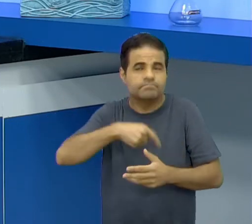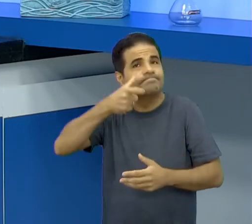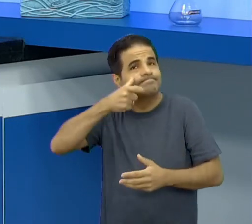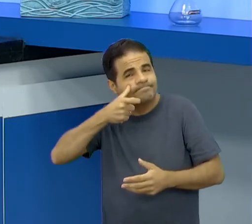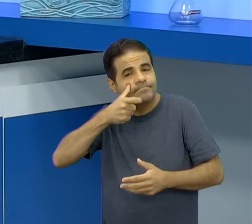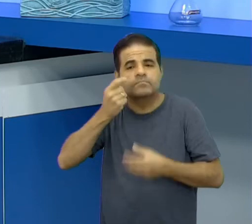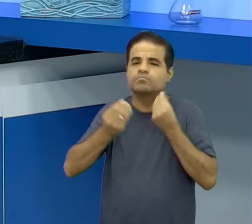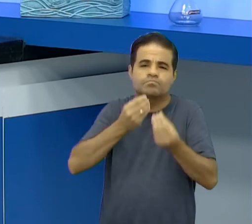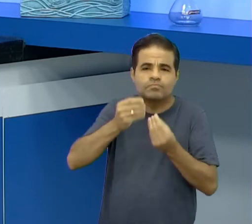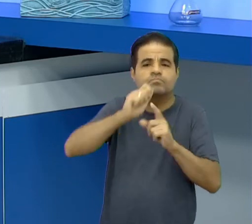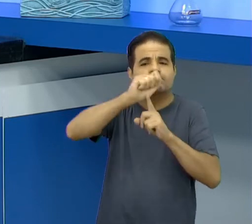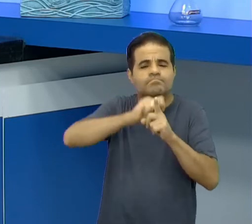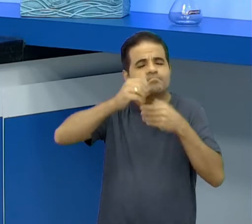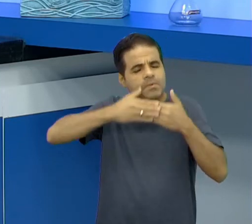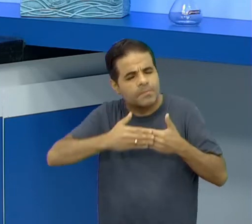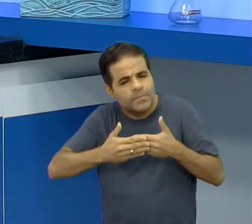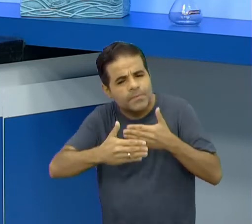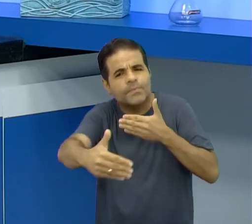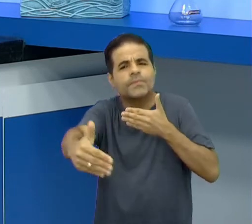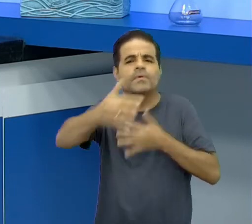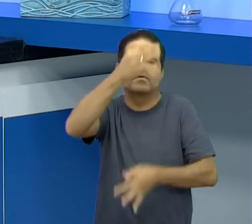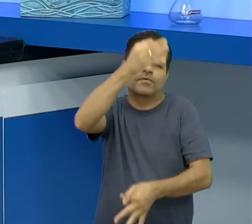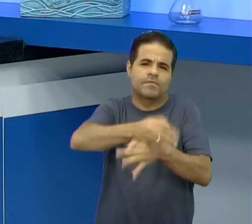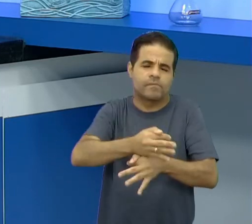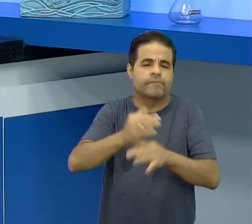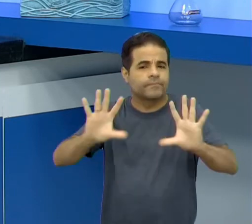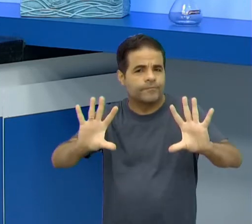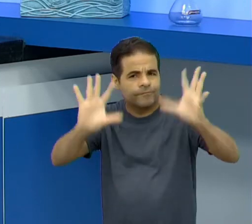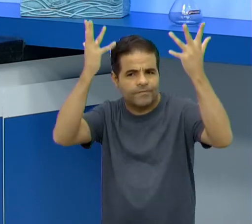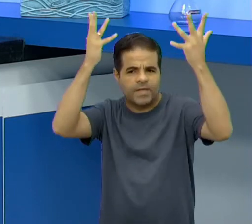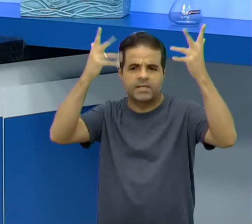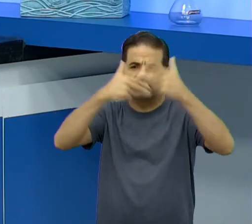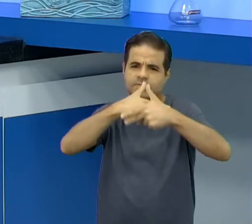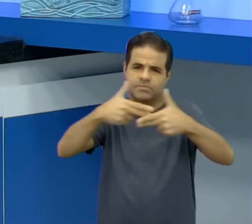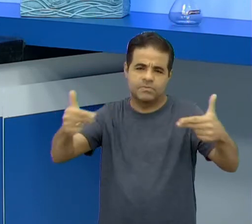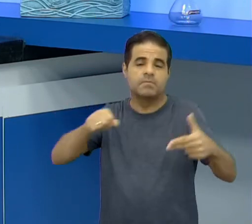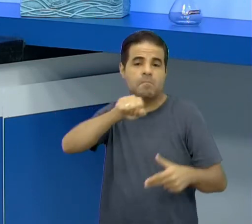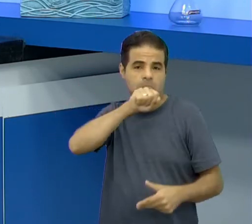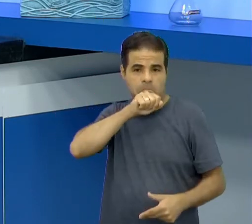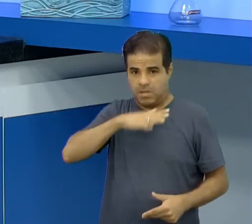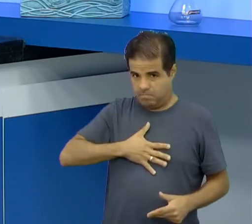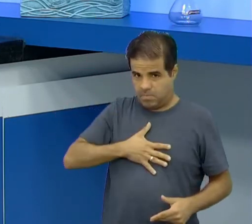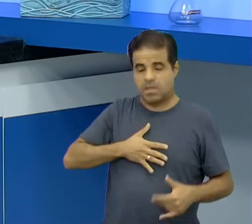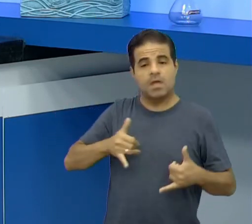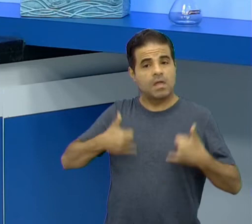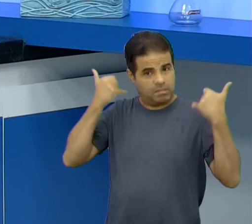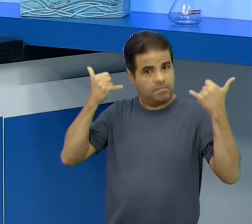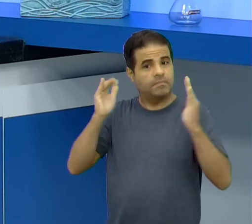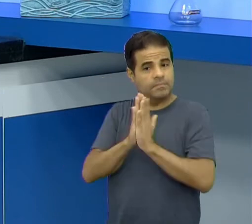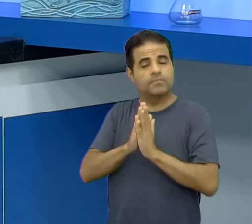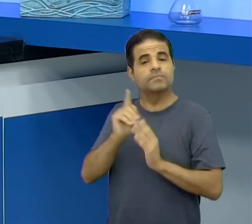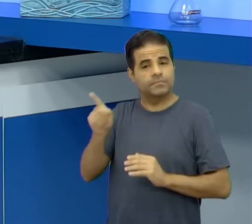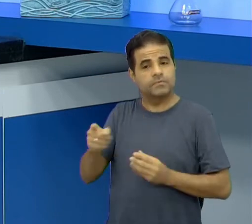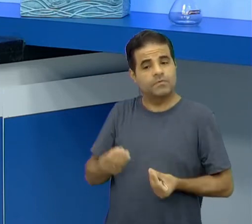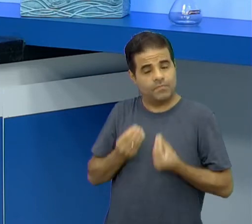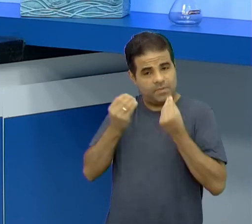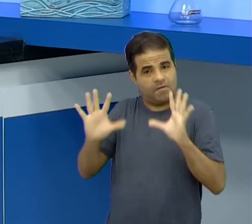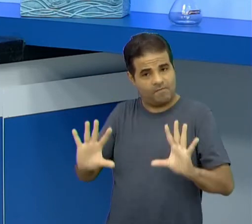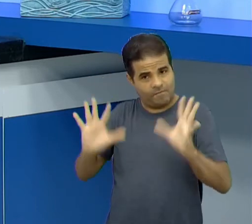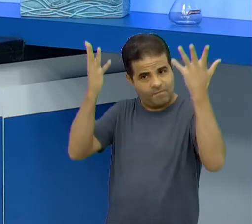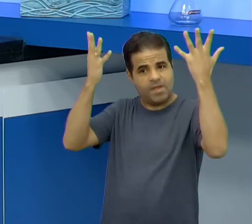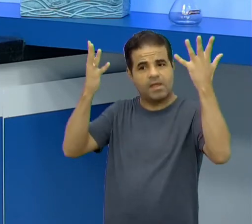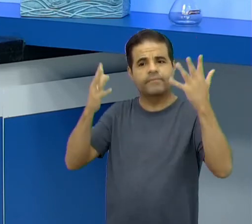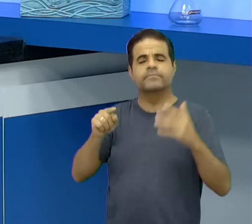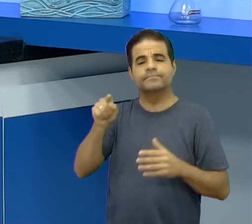prever conforme o mês, conforme as festas e os acontecimentos. A minha mãe está fazendo aniversário, então eu vou dar uma festa para ela,